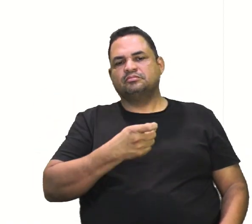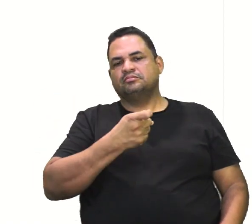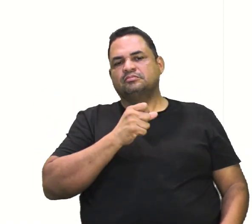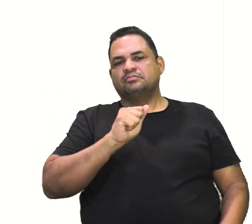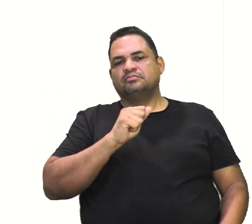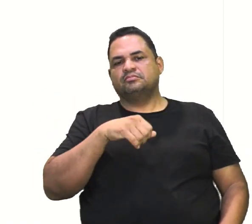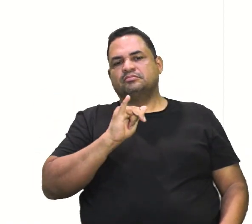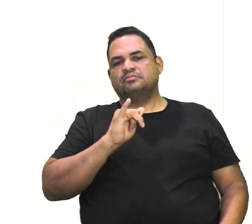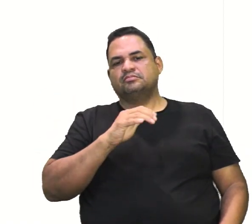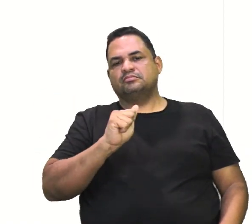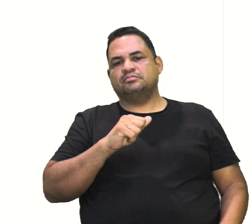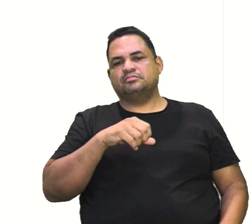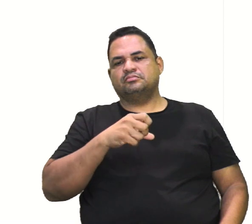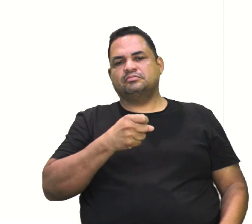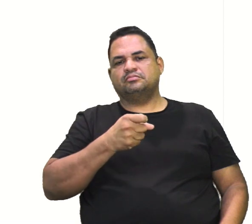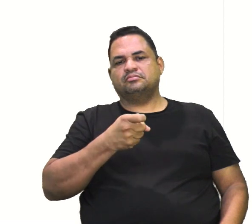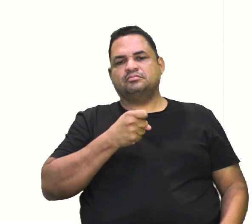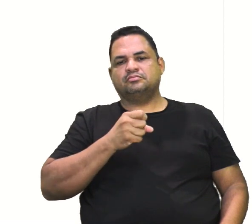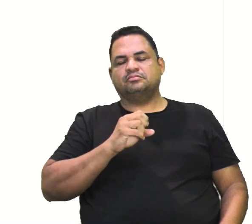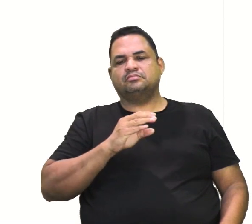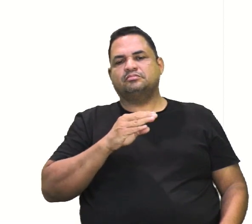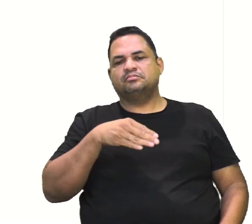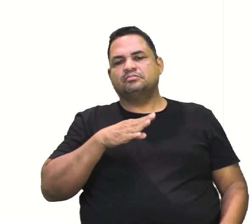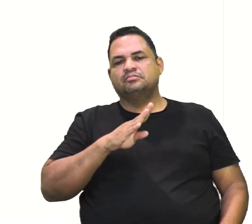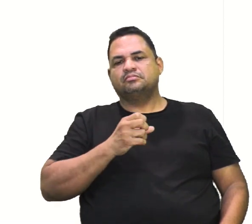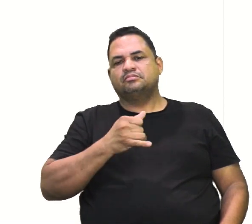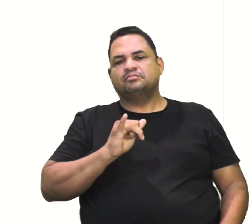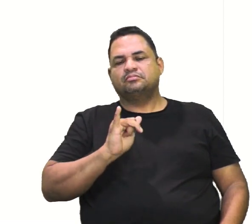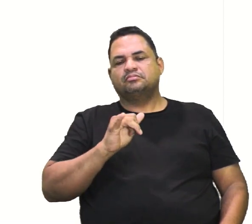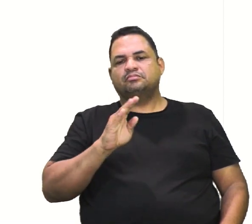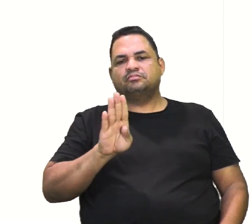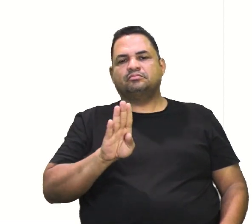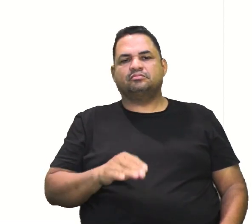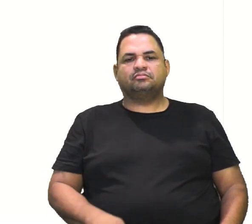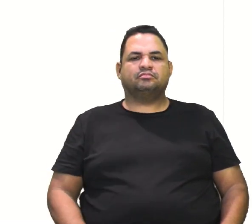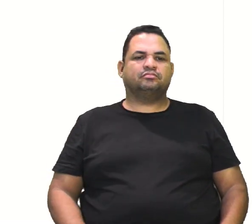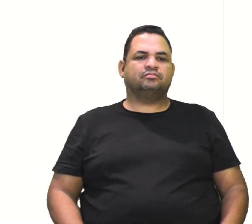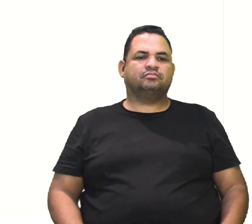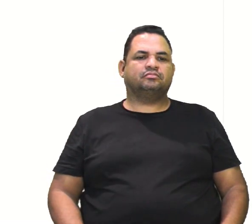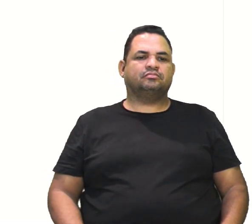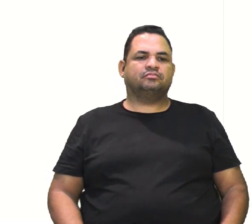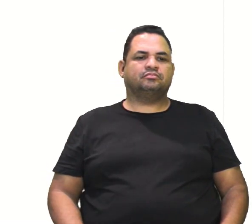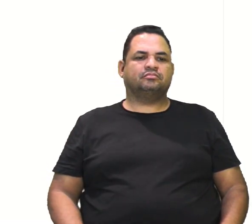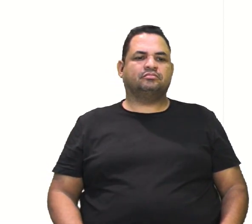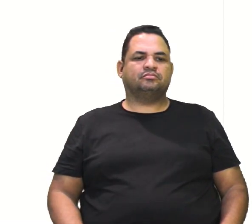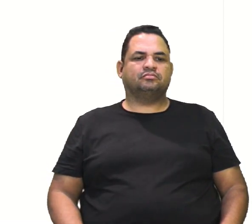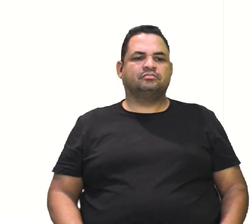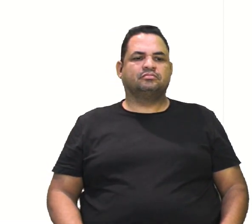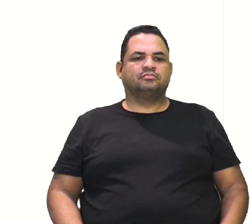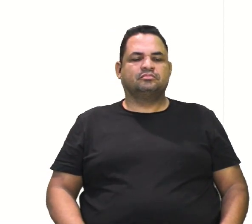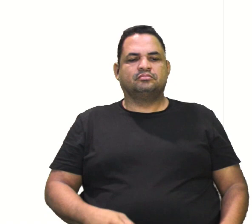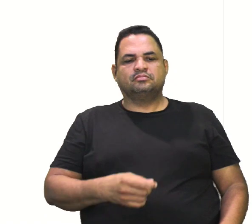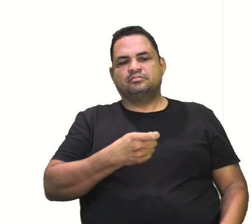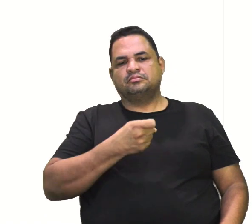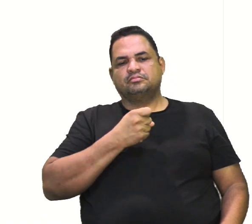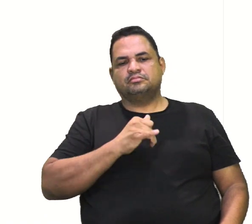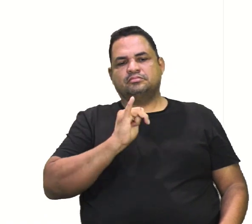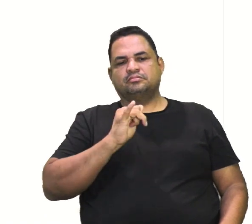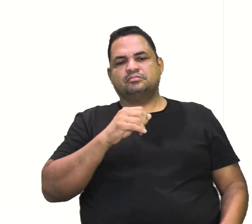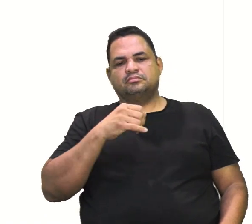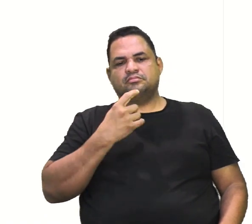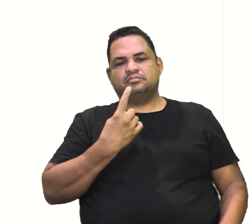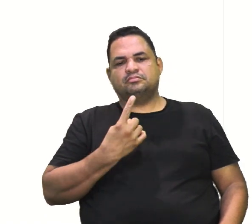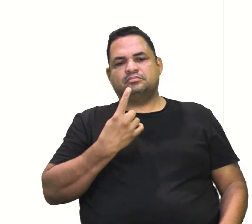y do A. Esse é o x do B, y do B. Vamos lá, então. O x, o y e